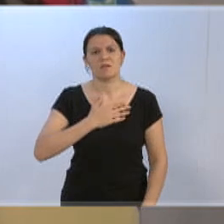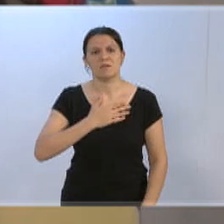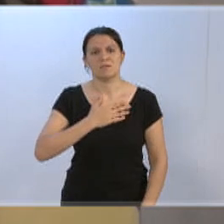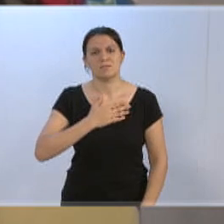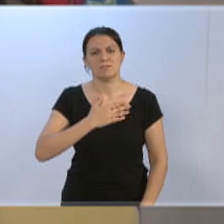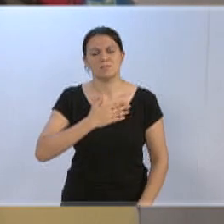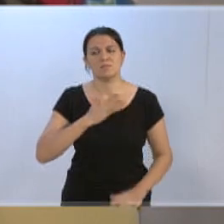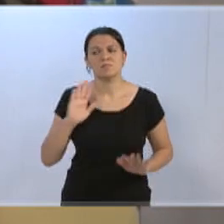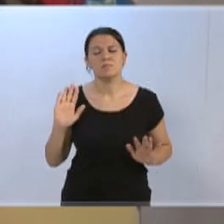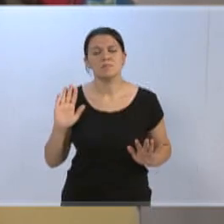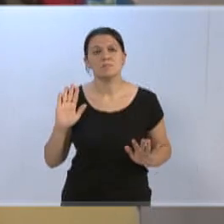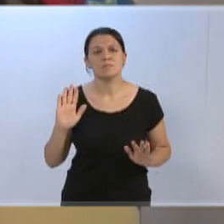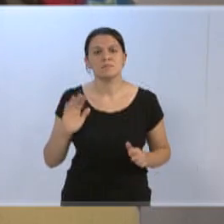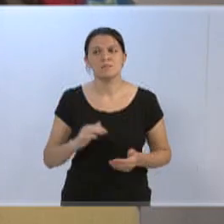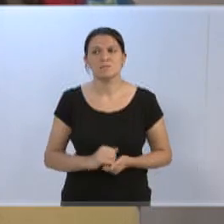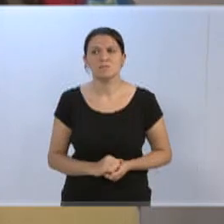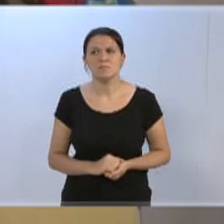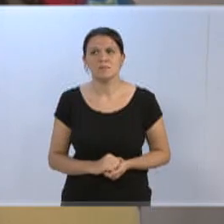meus filhos.